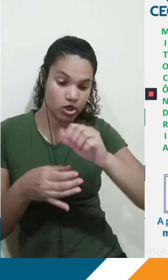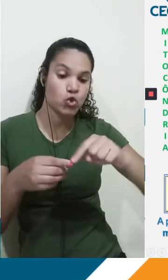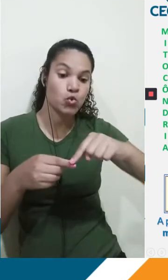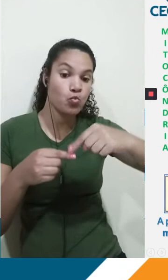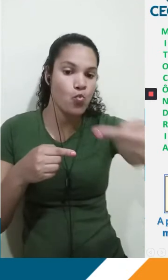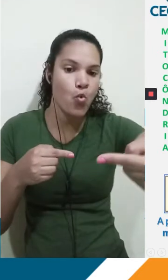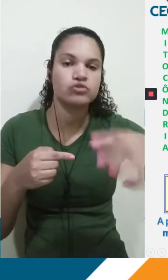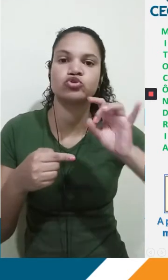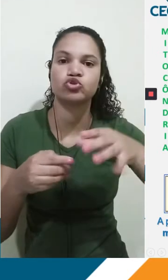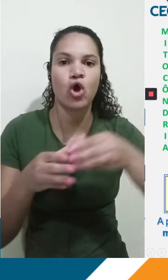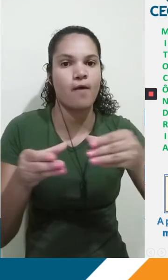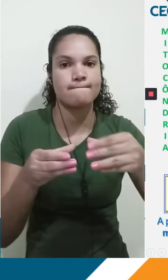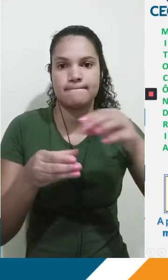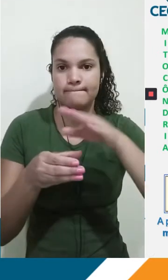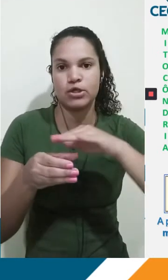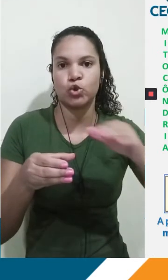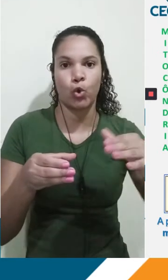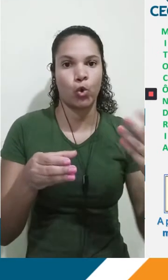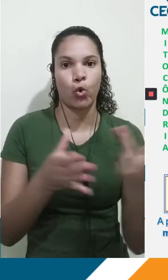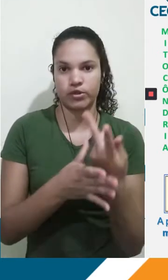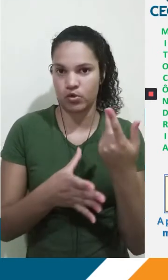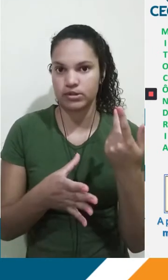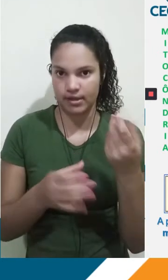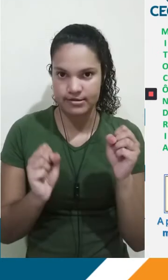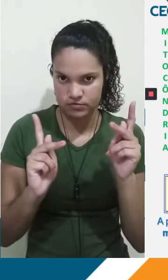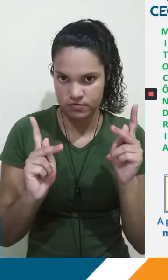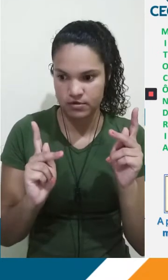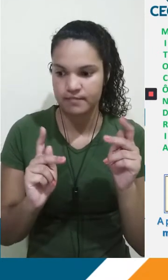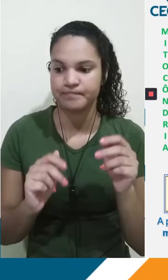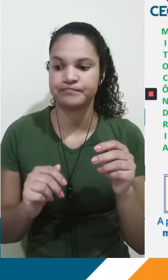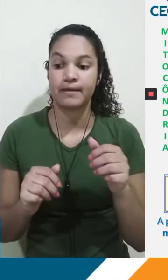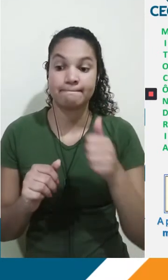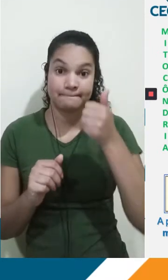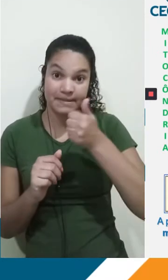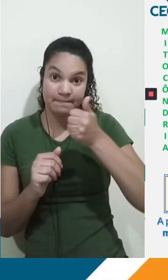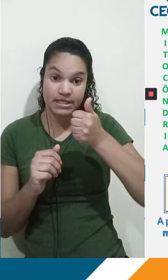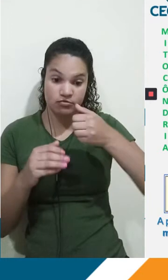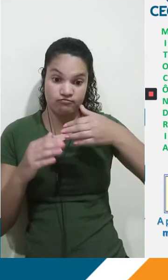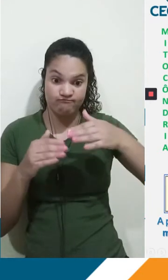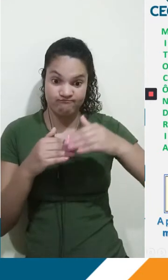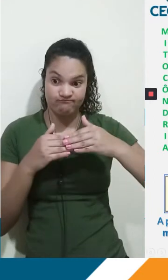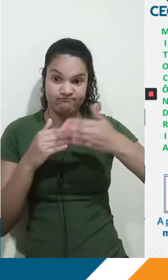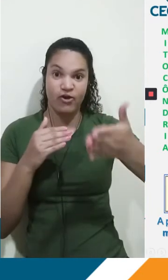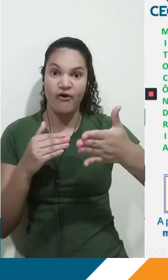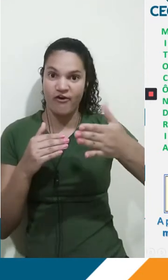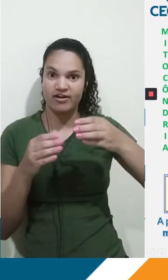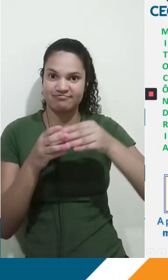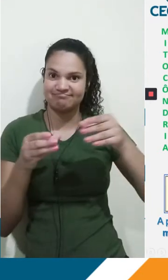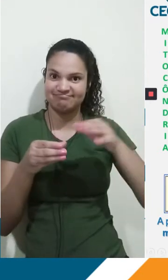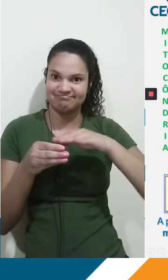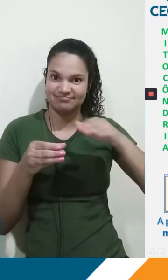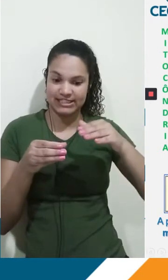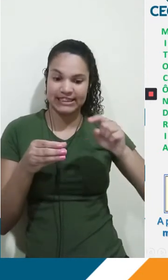dentro da mitocôndria. Primeiro na matriz mitocondrial e depois na